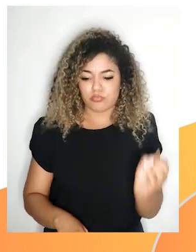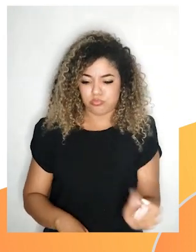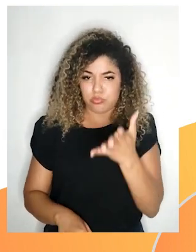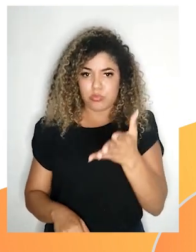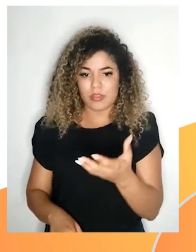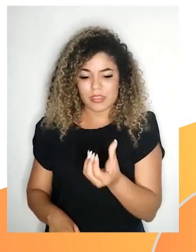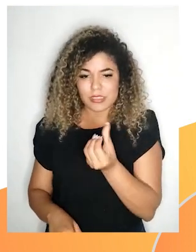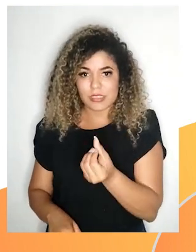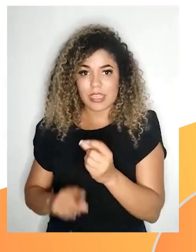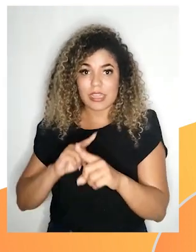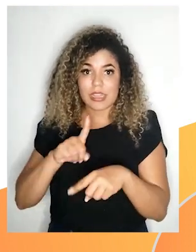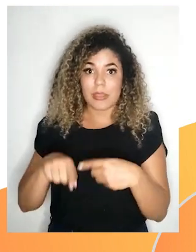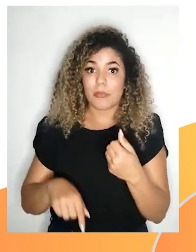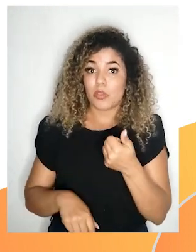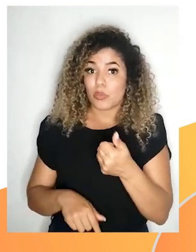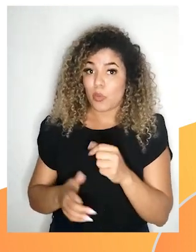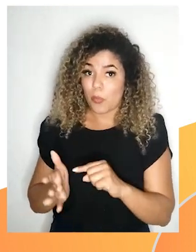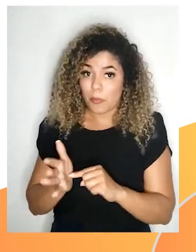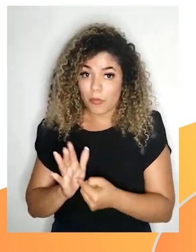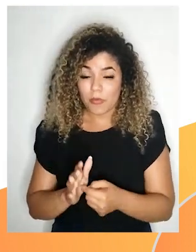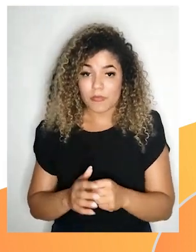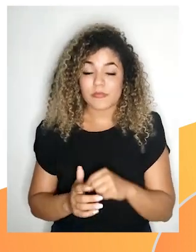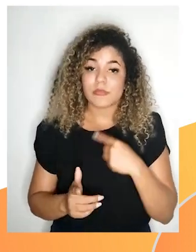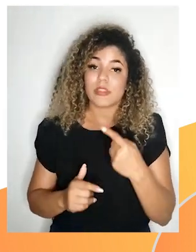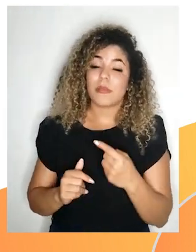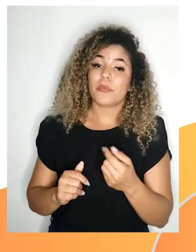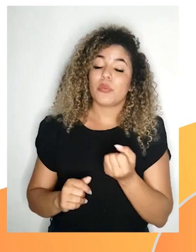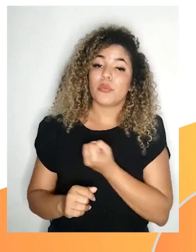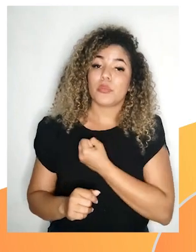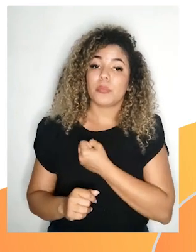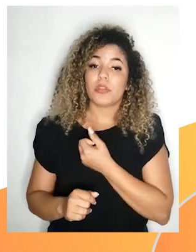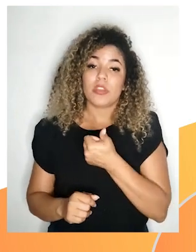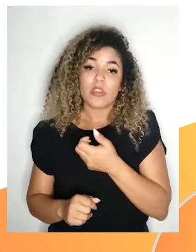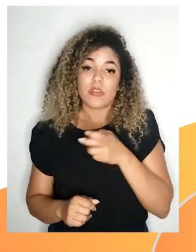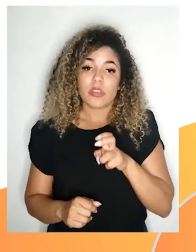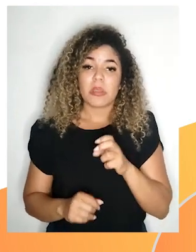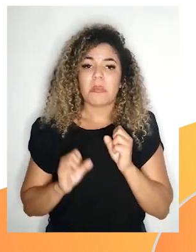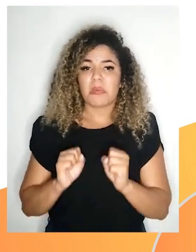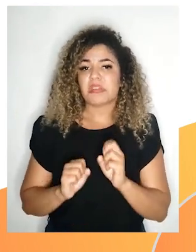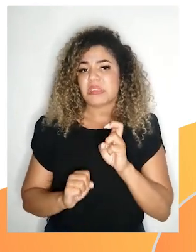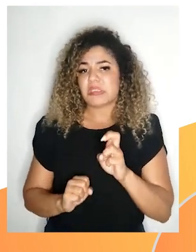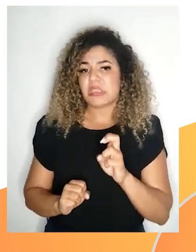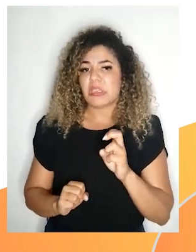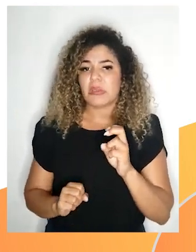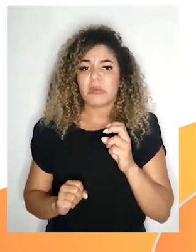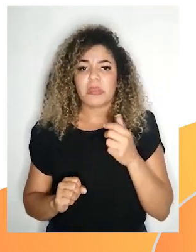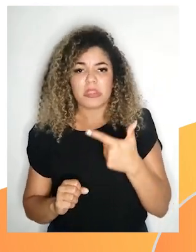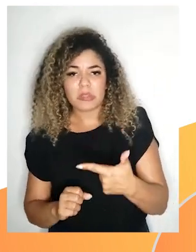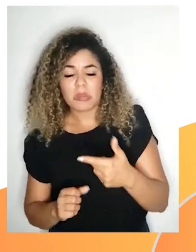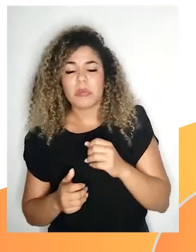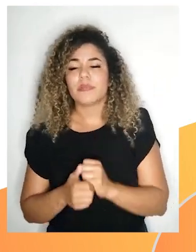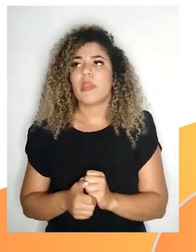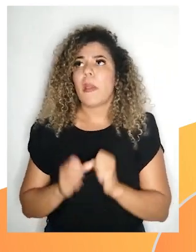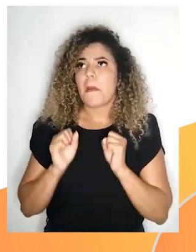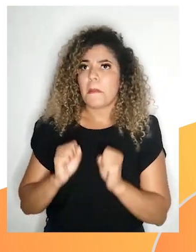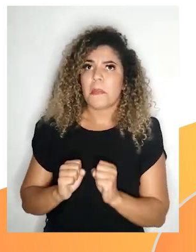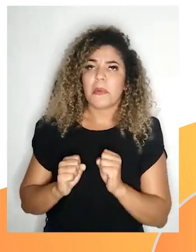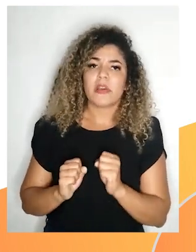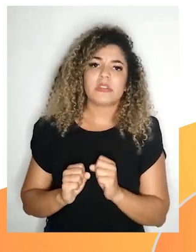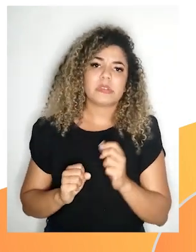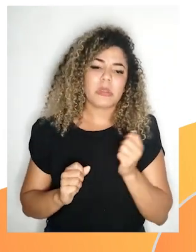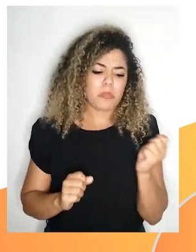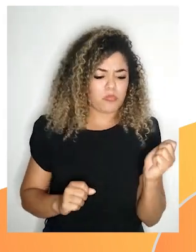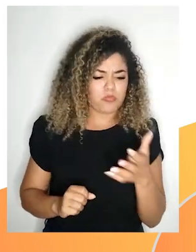e 1 vai fazer ele cair na casa 25. Ou pode ser 5 e 2, né? Pode ser